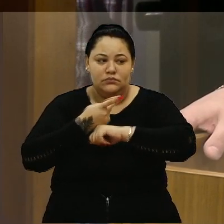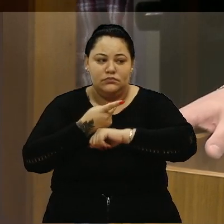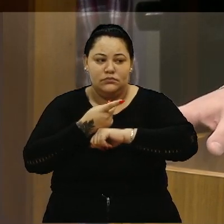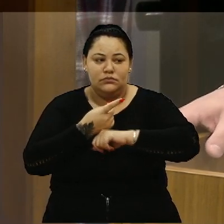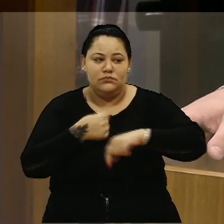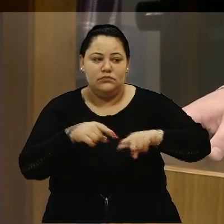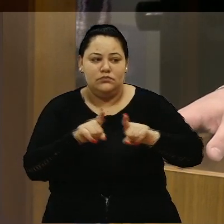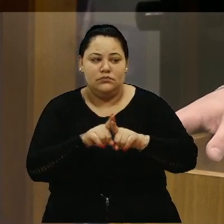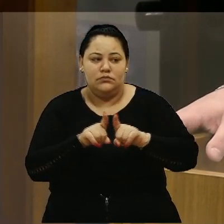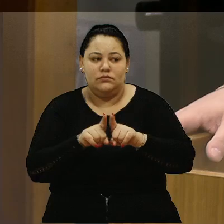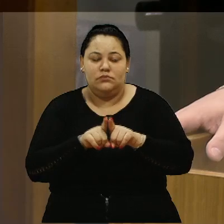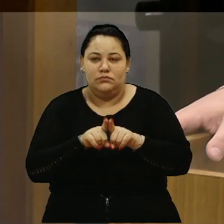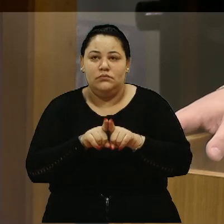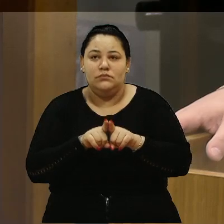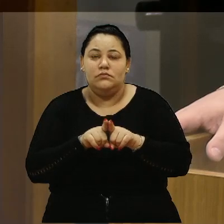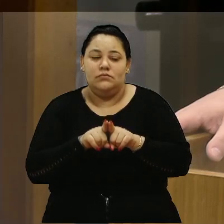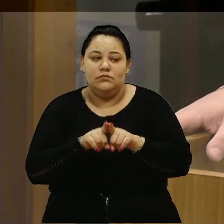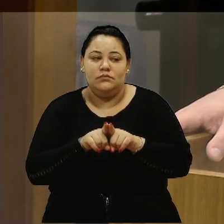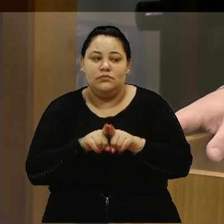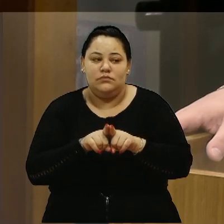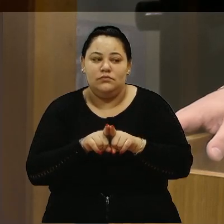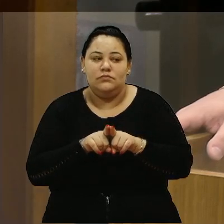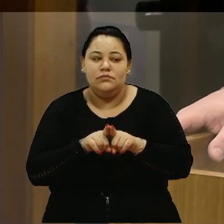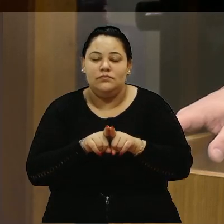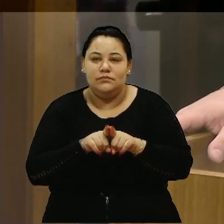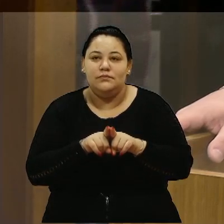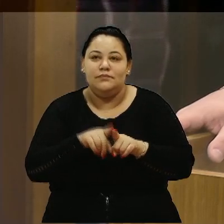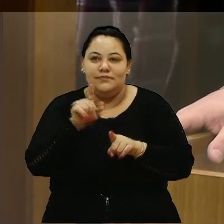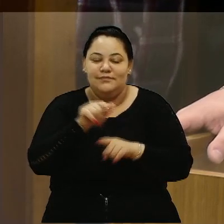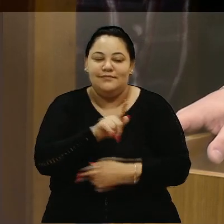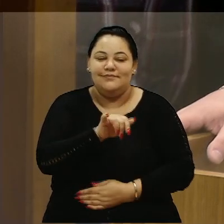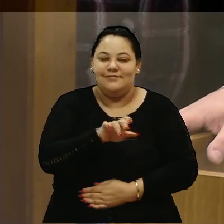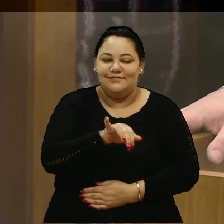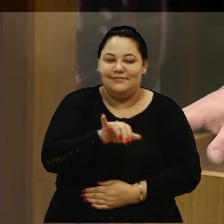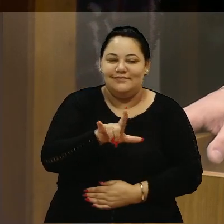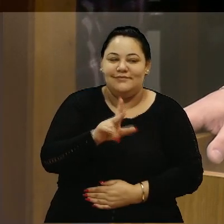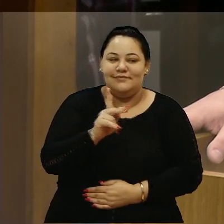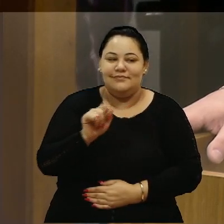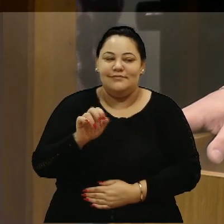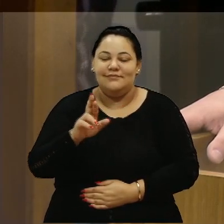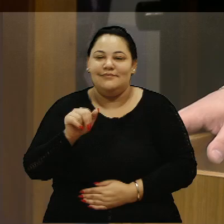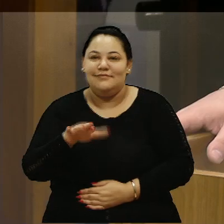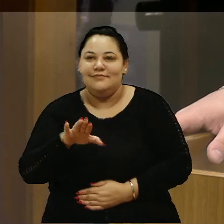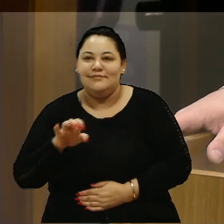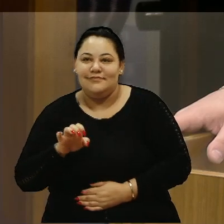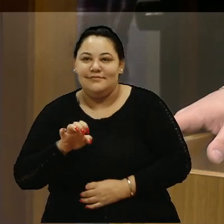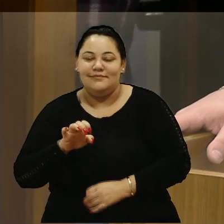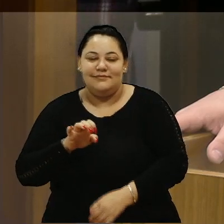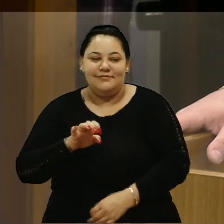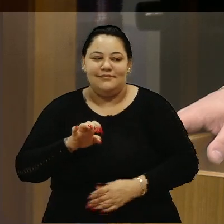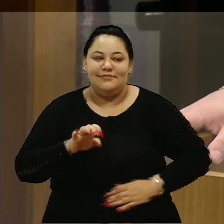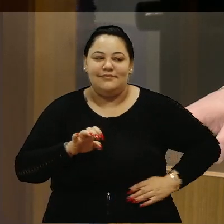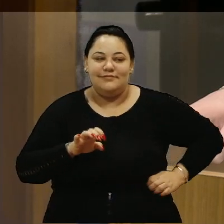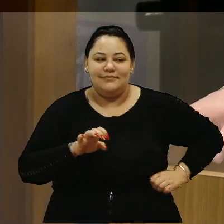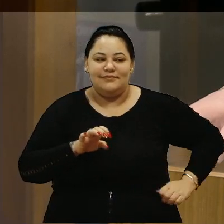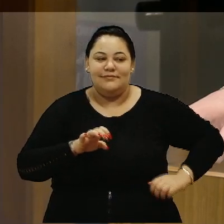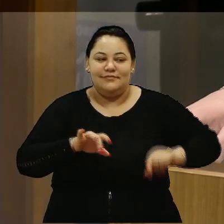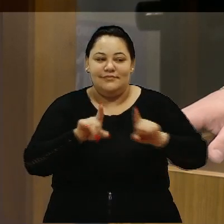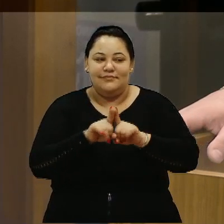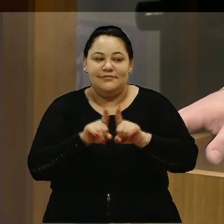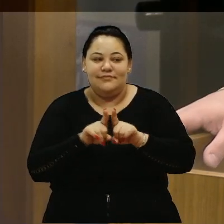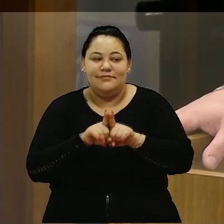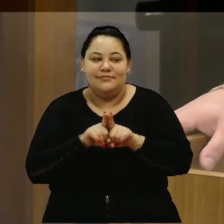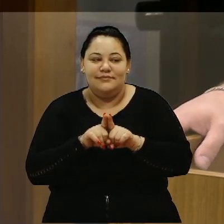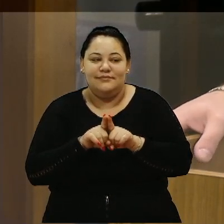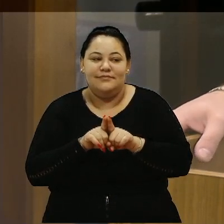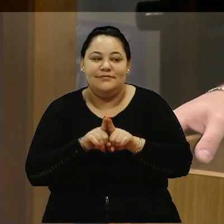Sul, mas também até o próprio deputado Guilherme Pazin, que está encampando, né, e